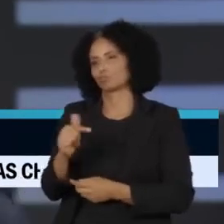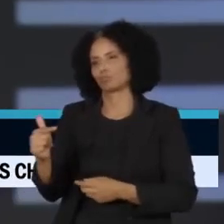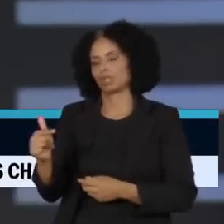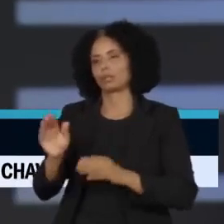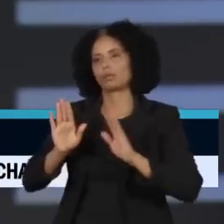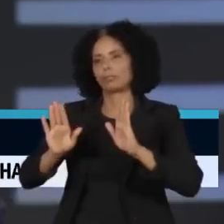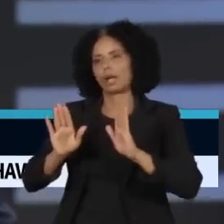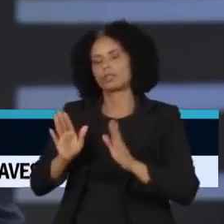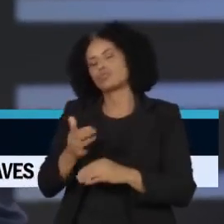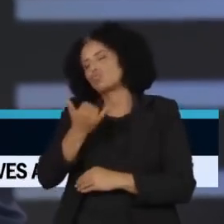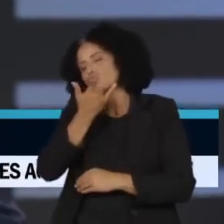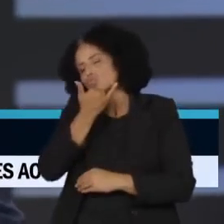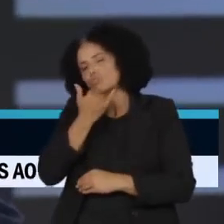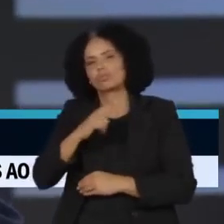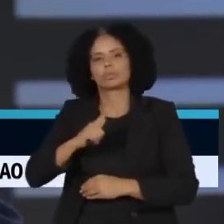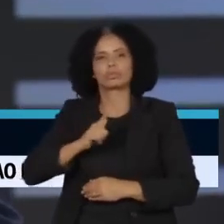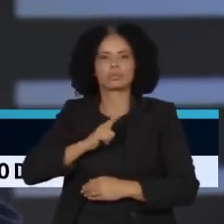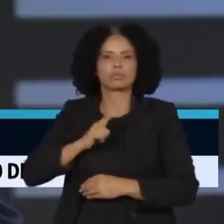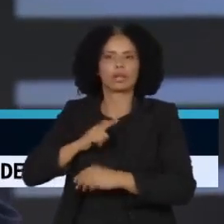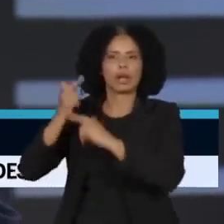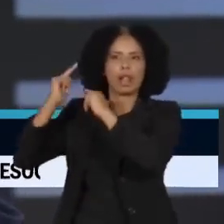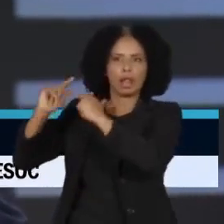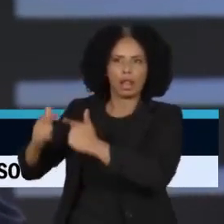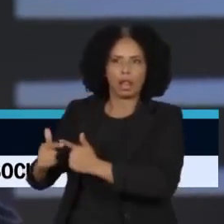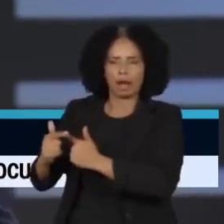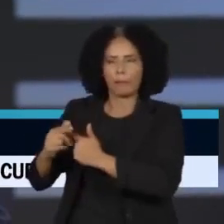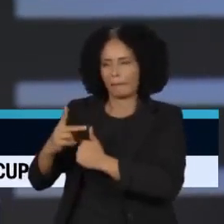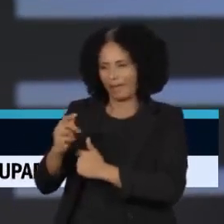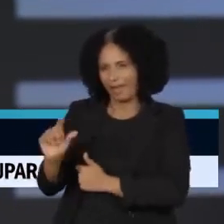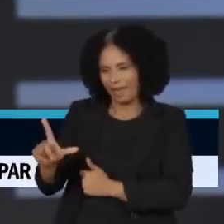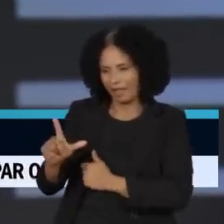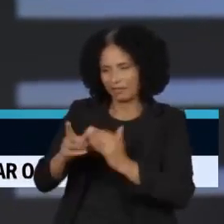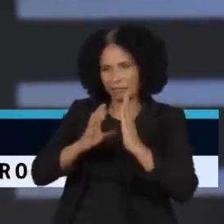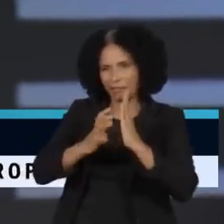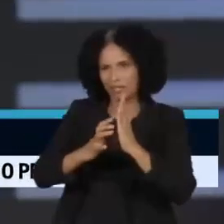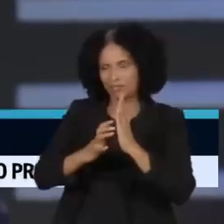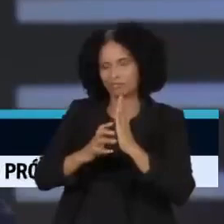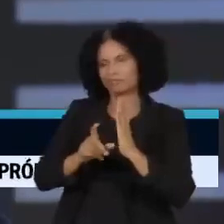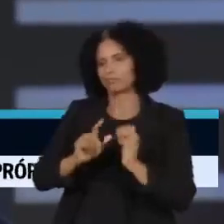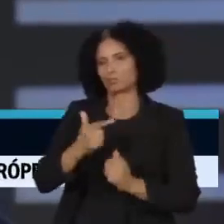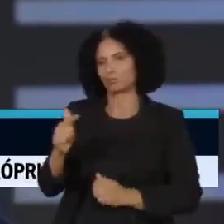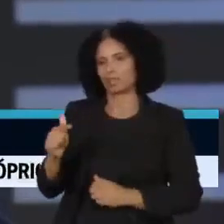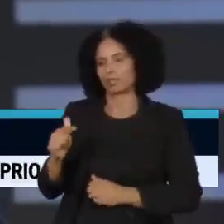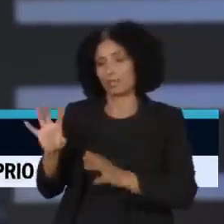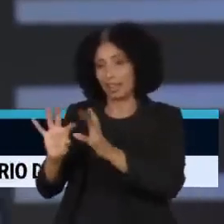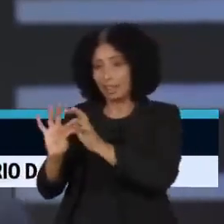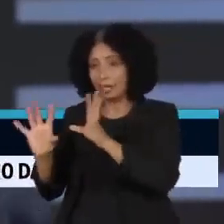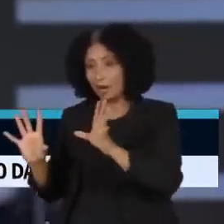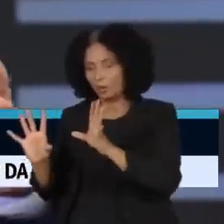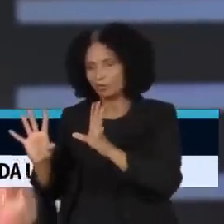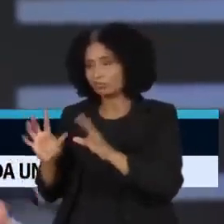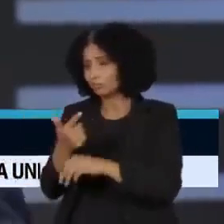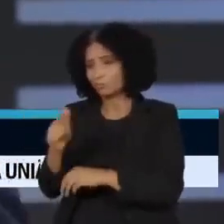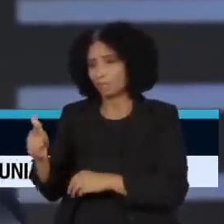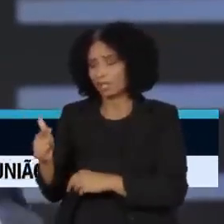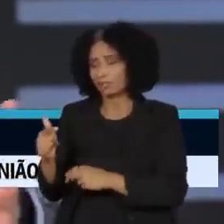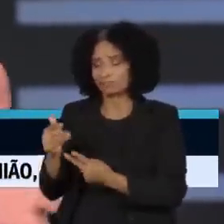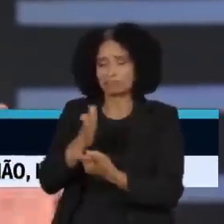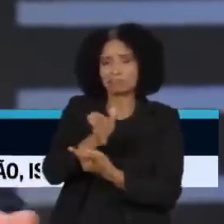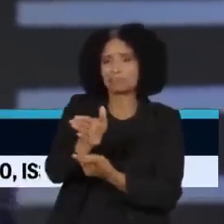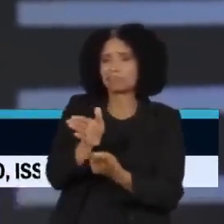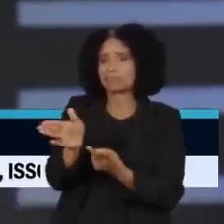VG assim tipo pegar os clássicos ele não é um partido e não é liberal em essência do que do liberalismo então é uma